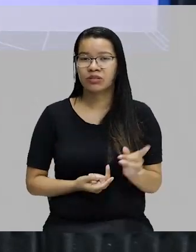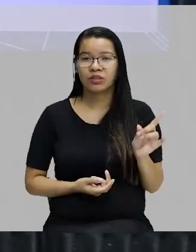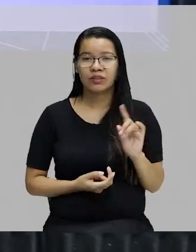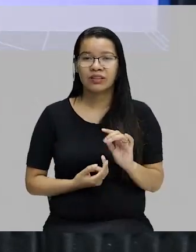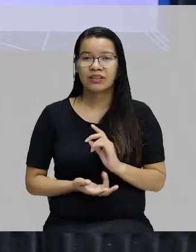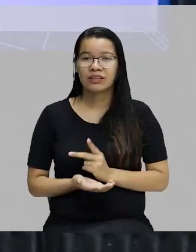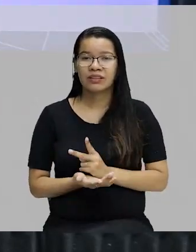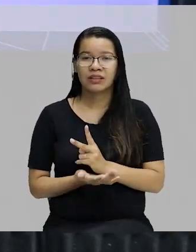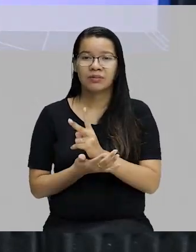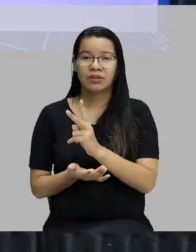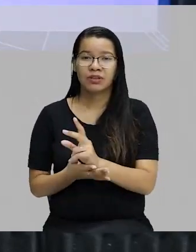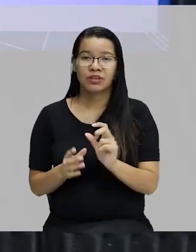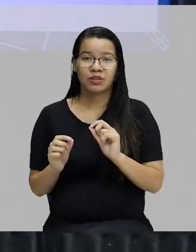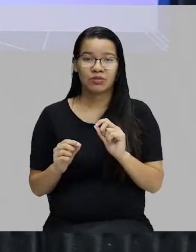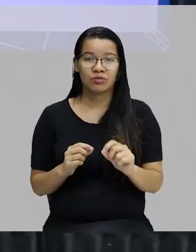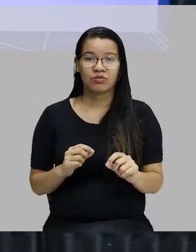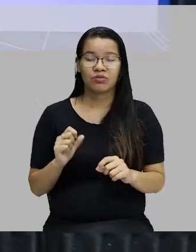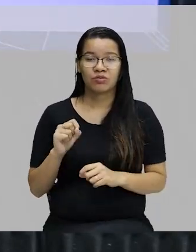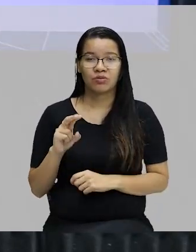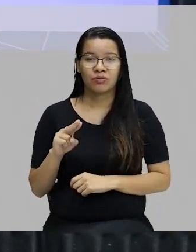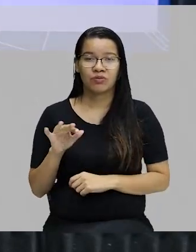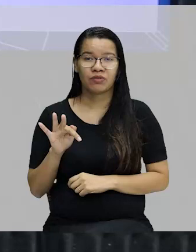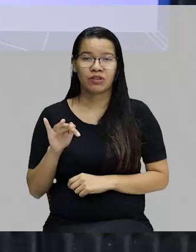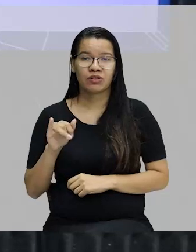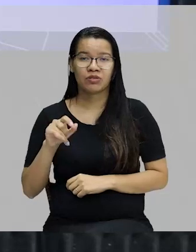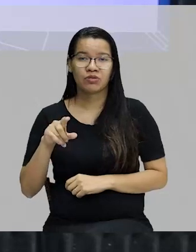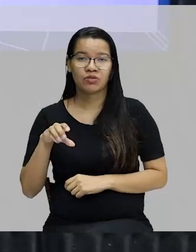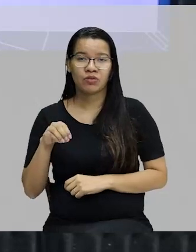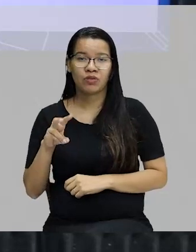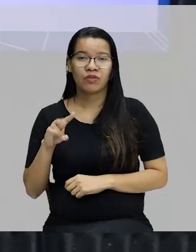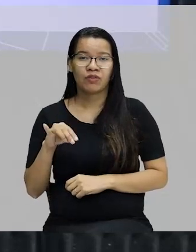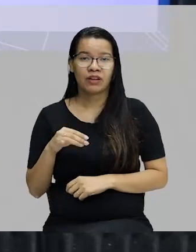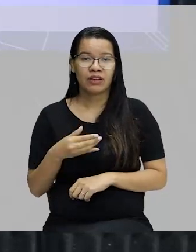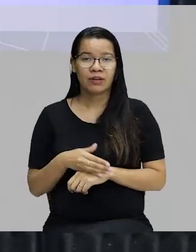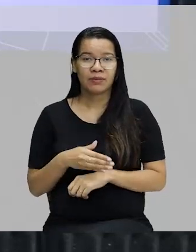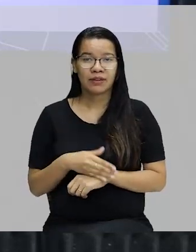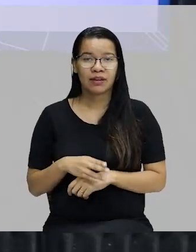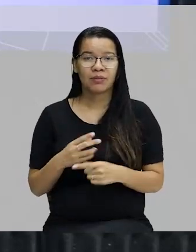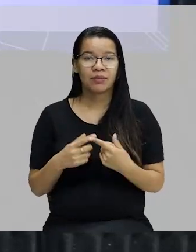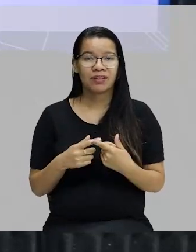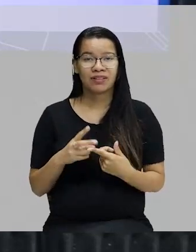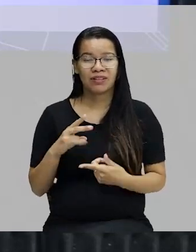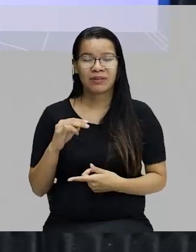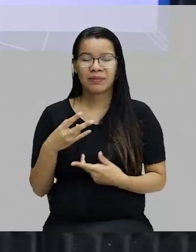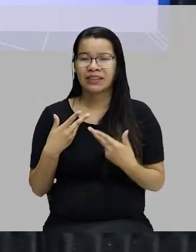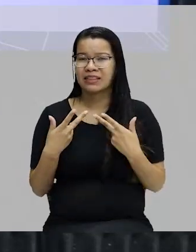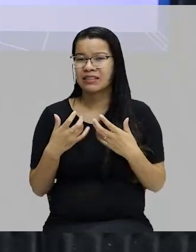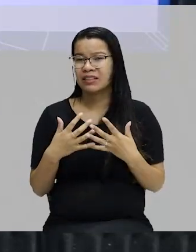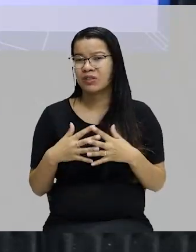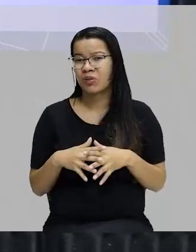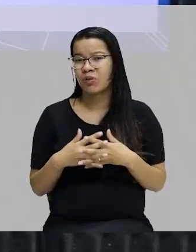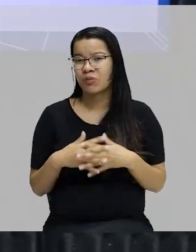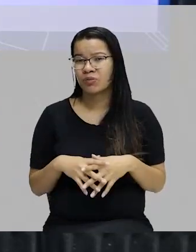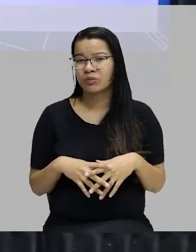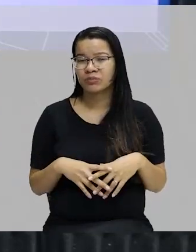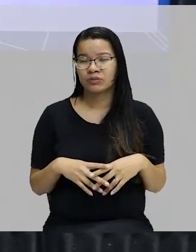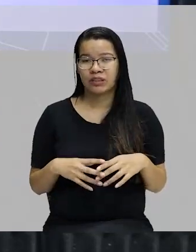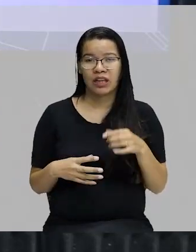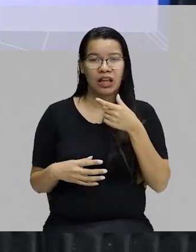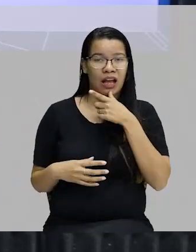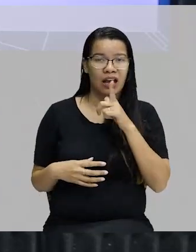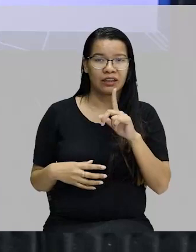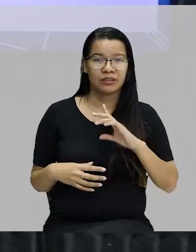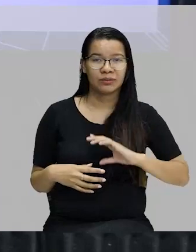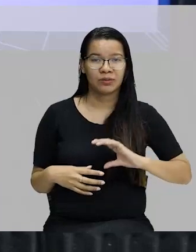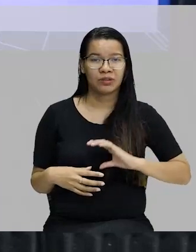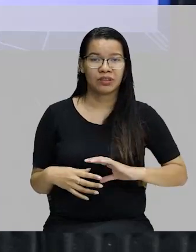esse sufixo mente vai se aplicar, porque vai soar estranho para nós em língua portuguesa. Então, a gente faz algumas alterações